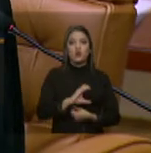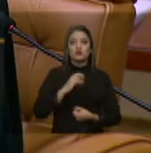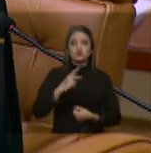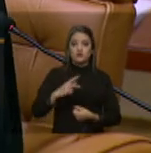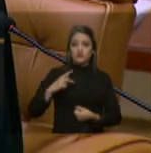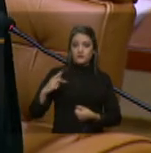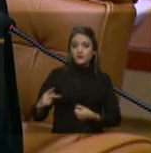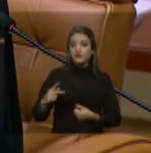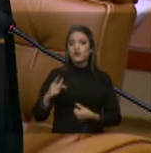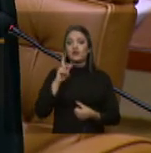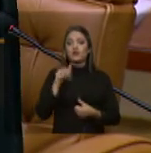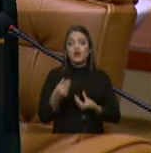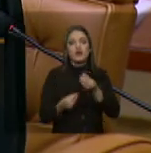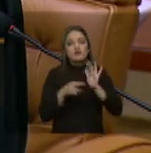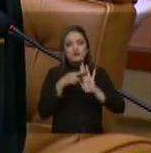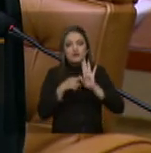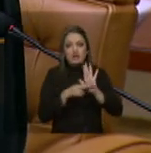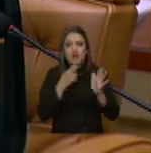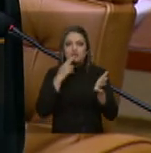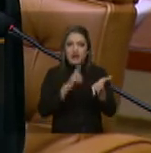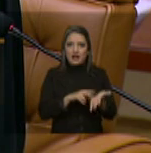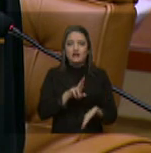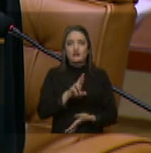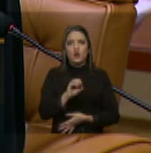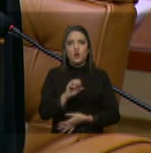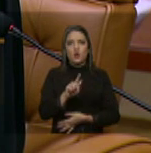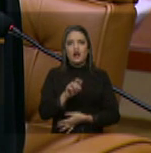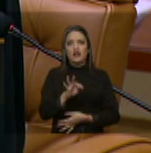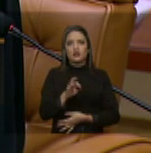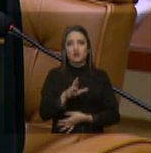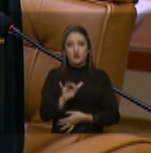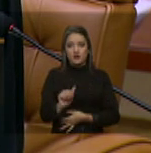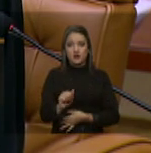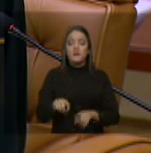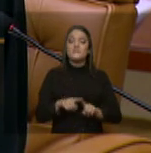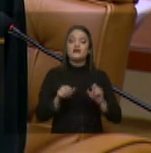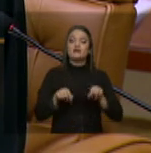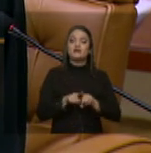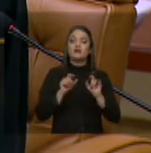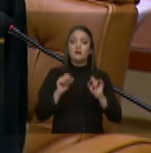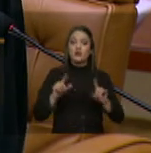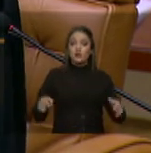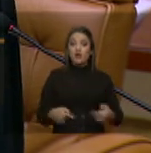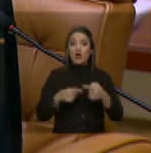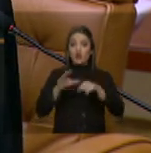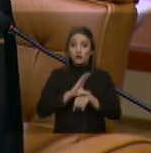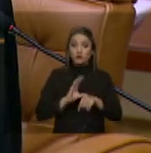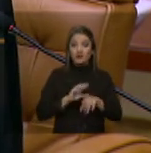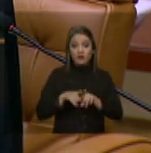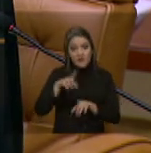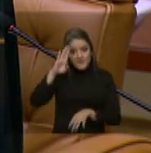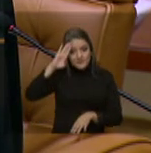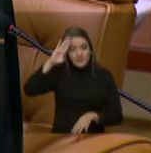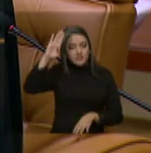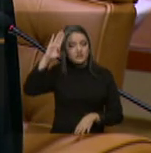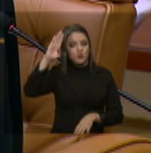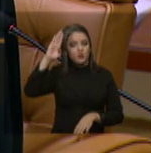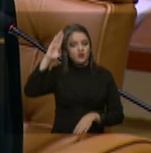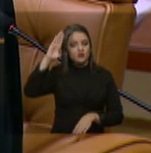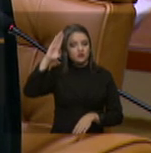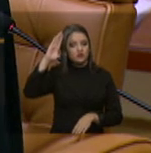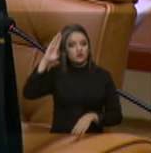as cartas é o Gatões mas aqui também declaro a constitucionalidade e a prioridade